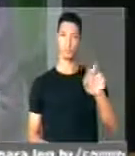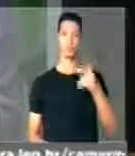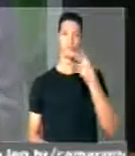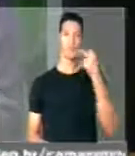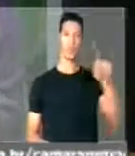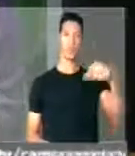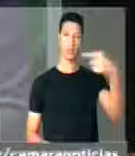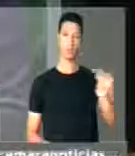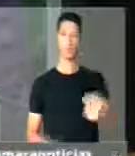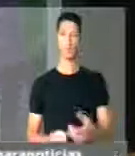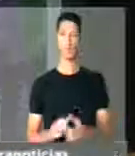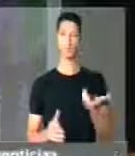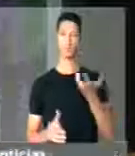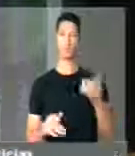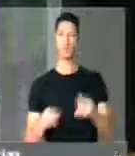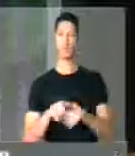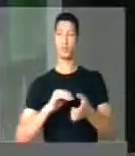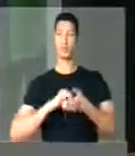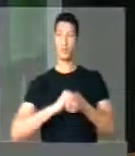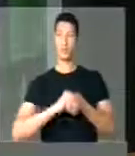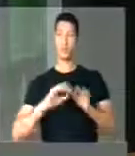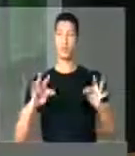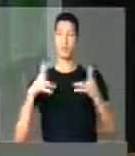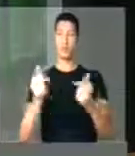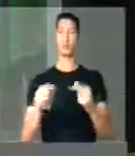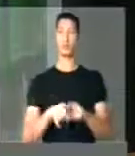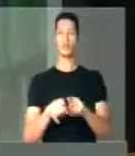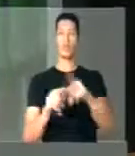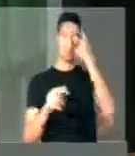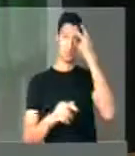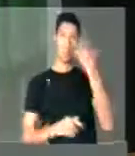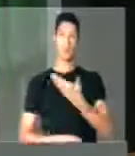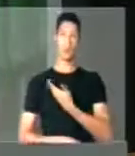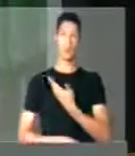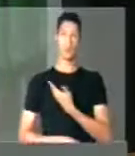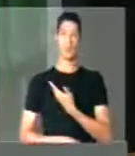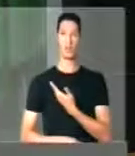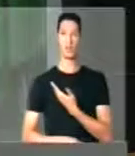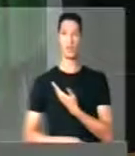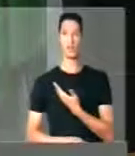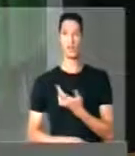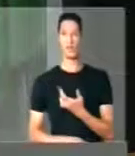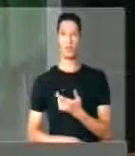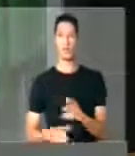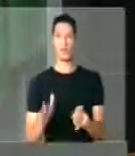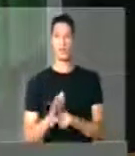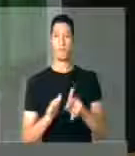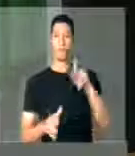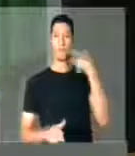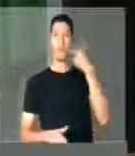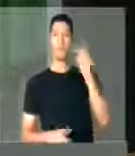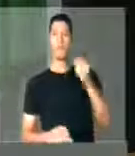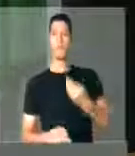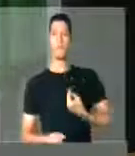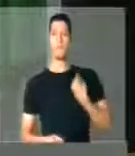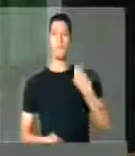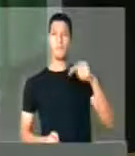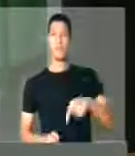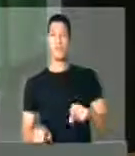fala, quero também saudar a todos os colegas do parlamento que aqui